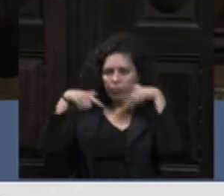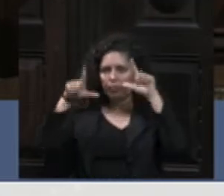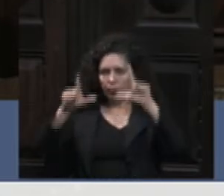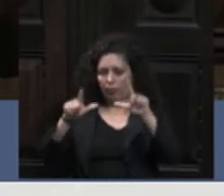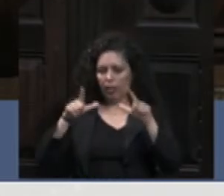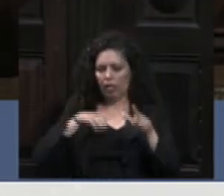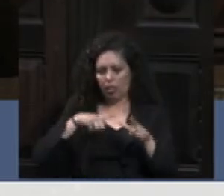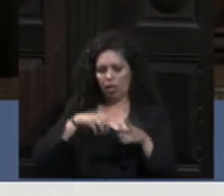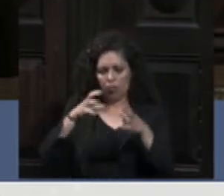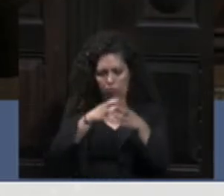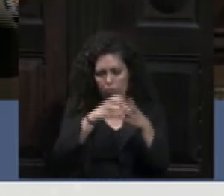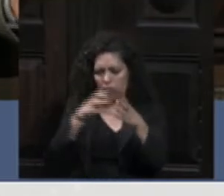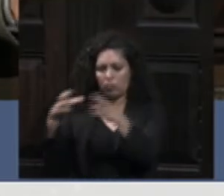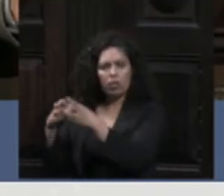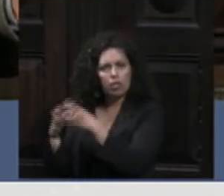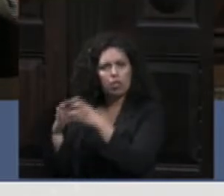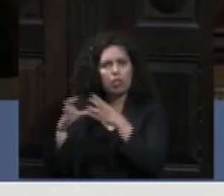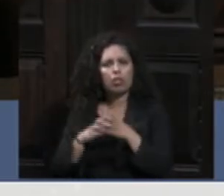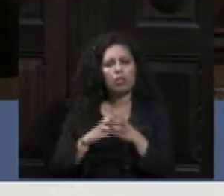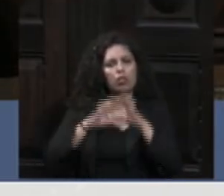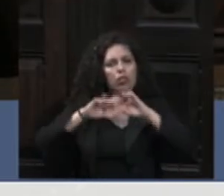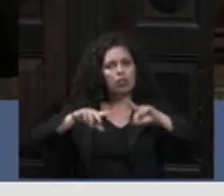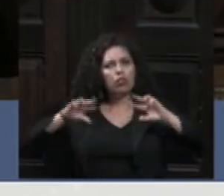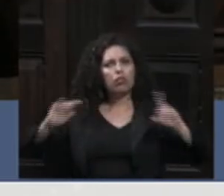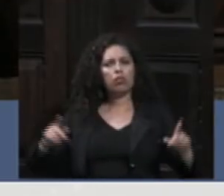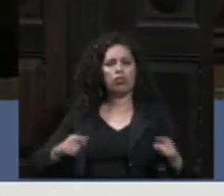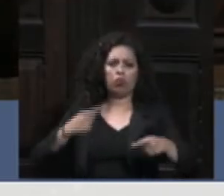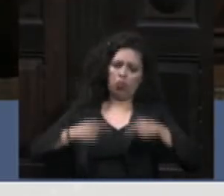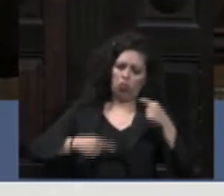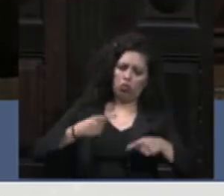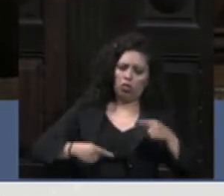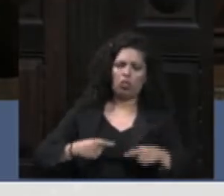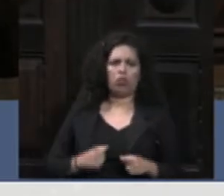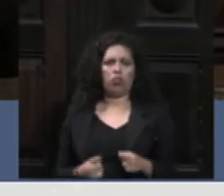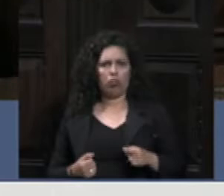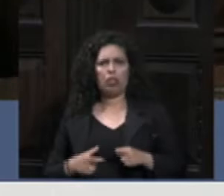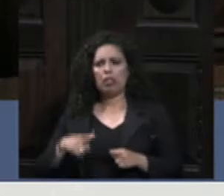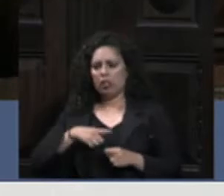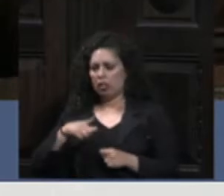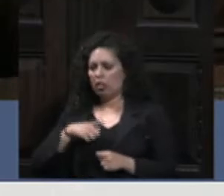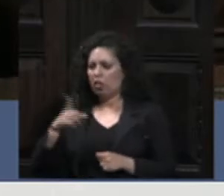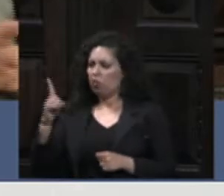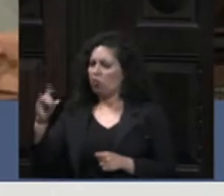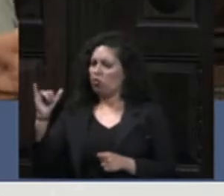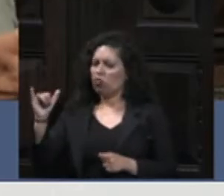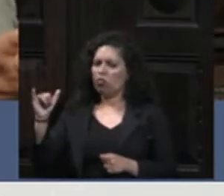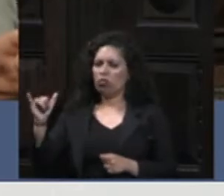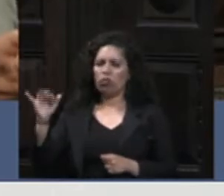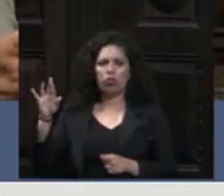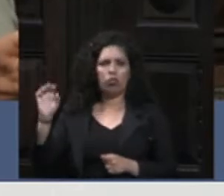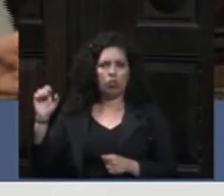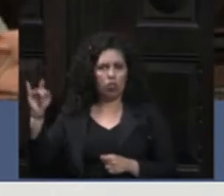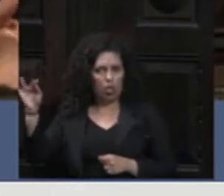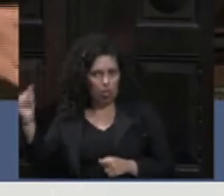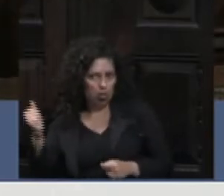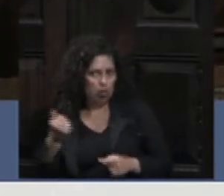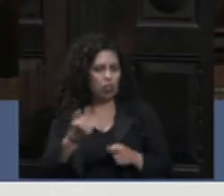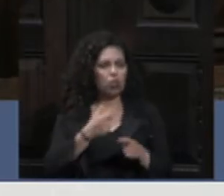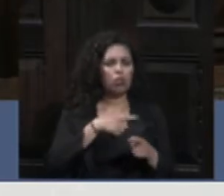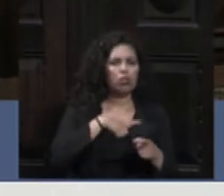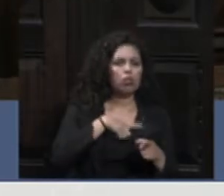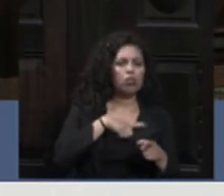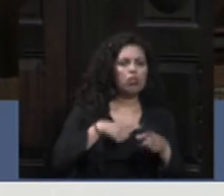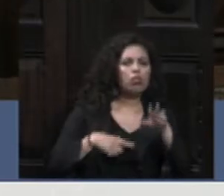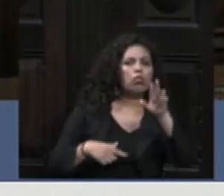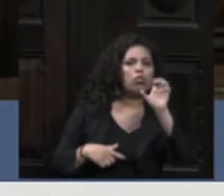centro, mais ao centro-esquerda, à esquerda, à esquerda radical,